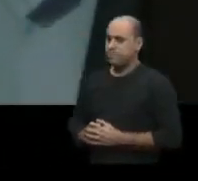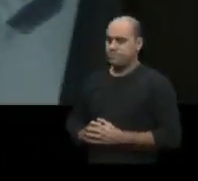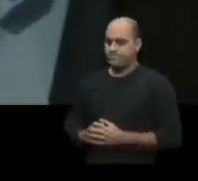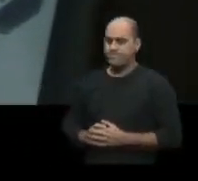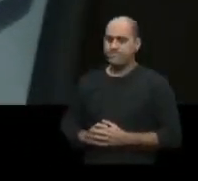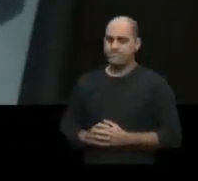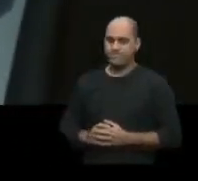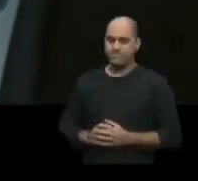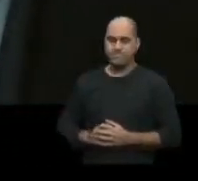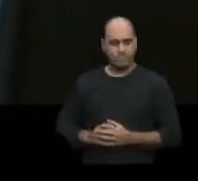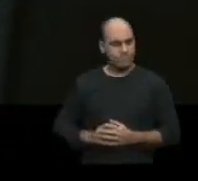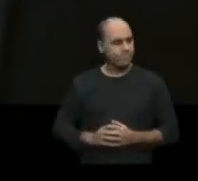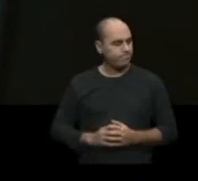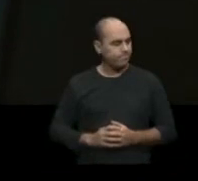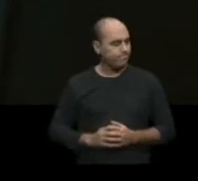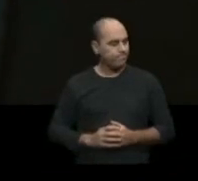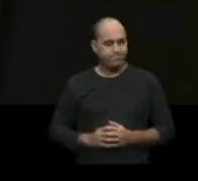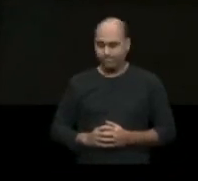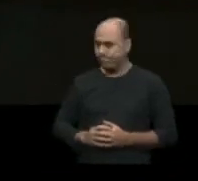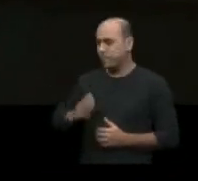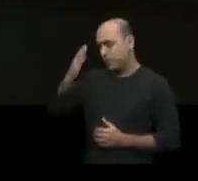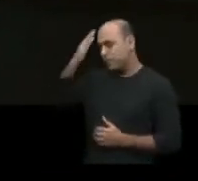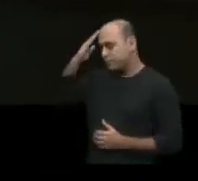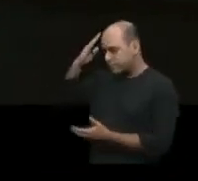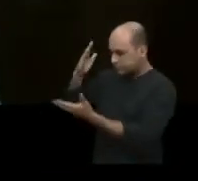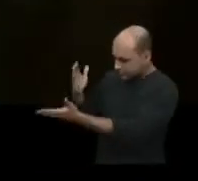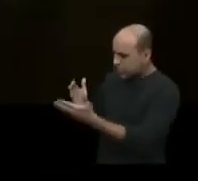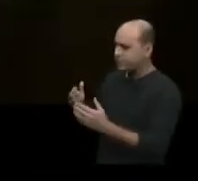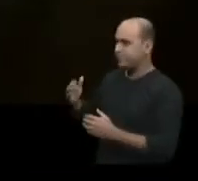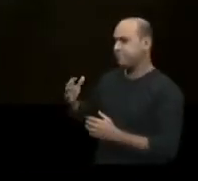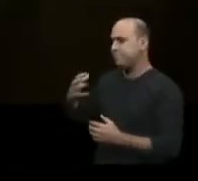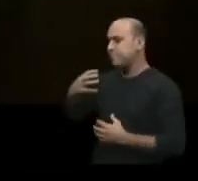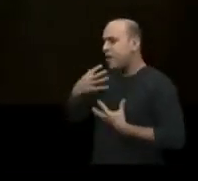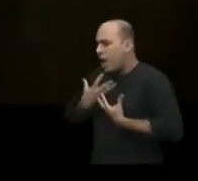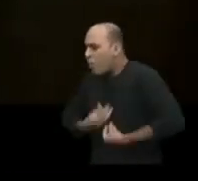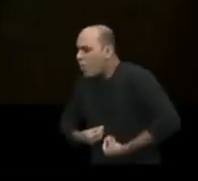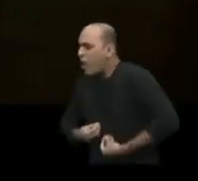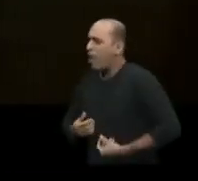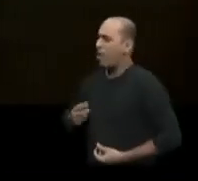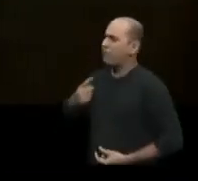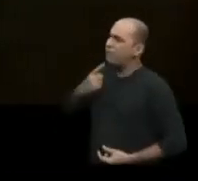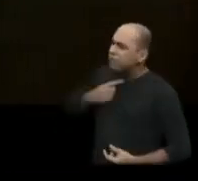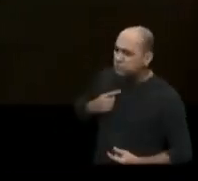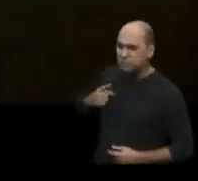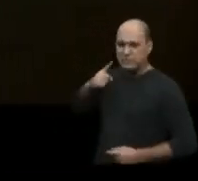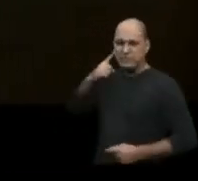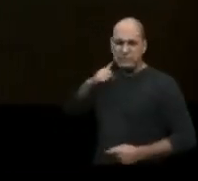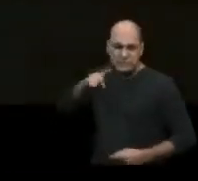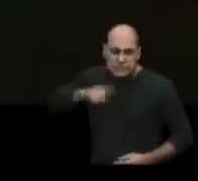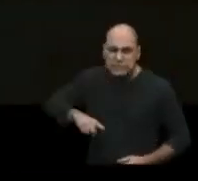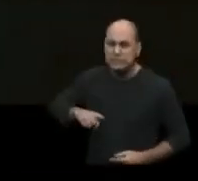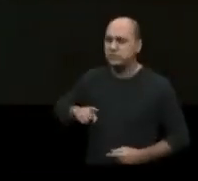Eu tenho certeza que o senhor não teria intenção de magoar ninguém. Não se preocupe, doutor.